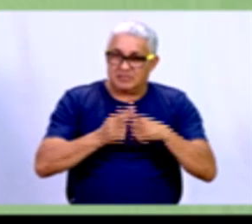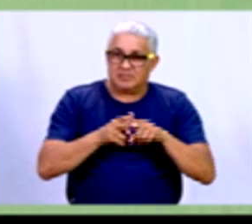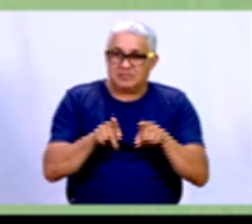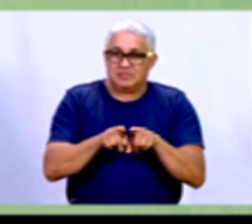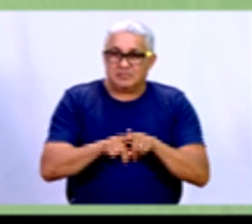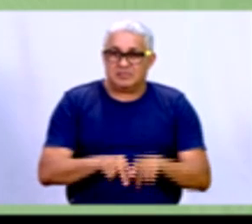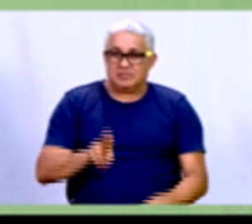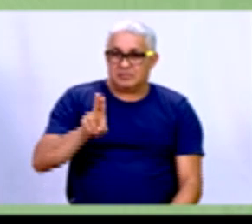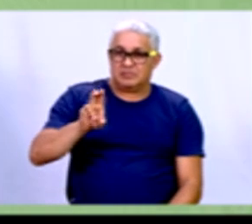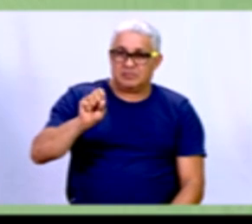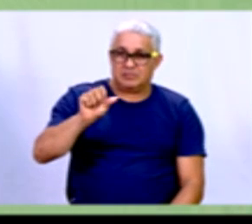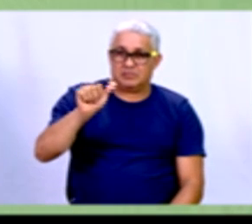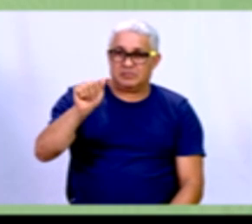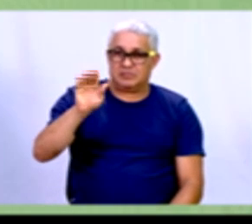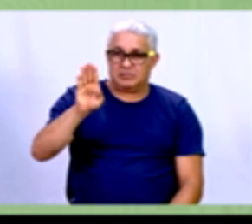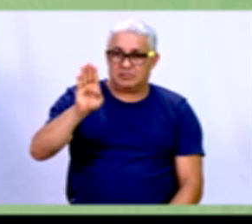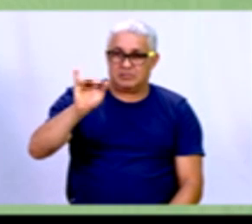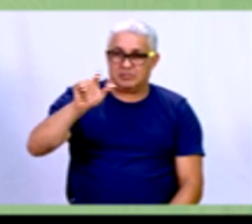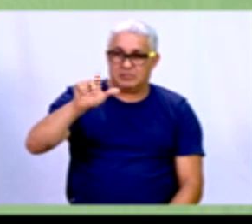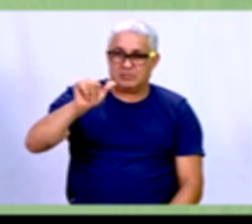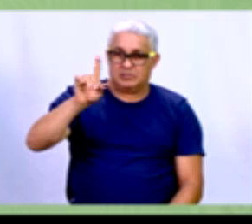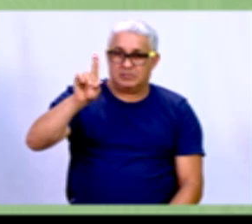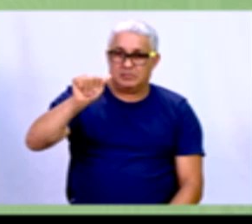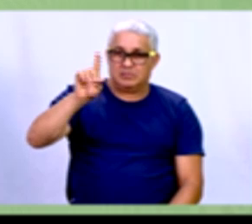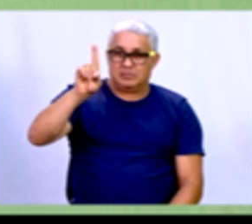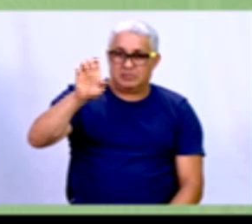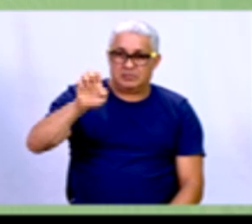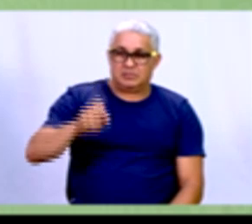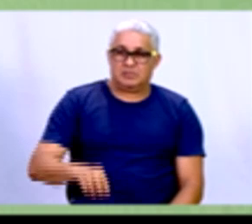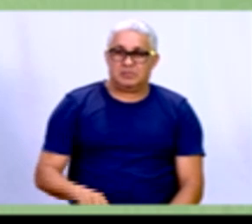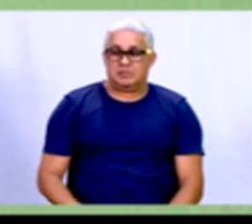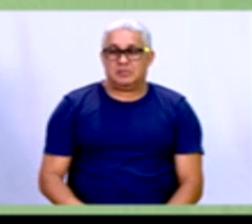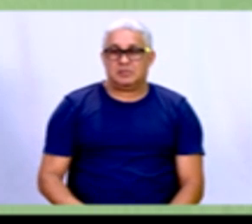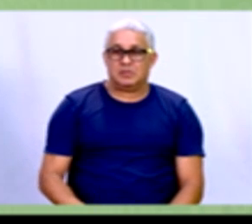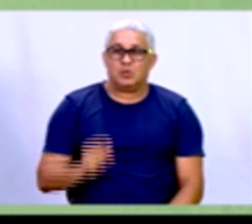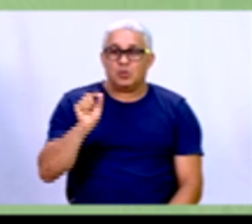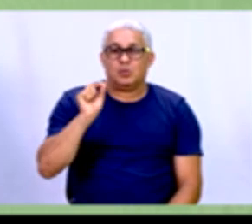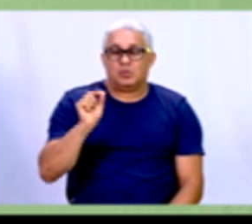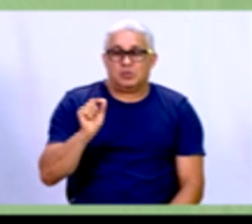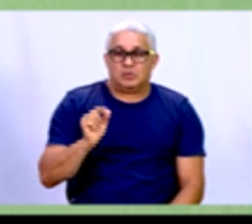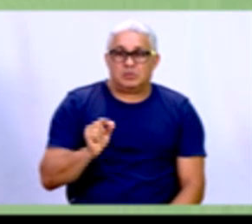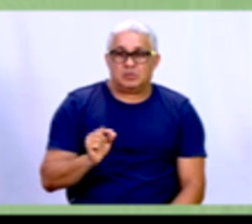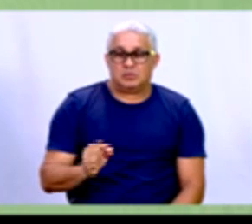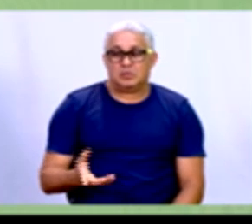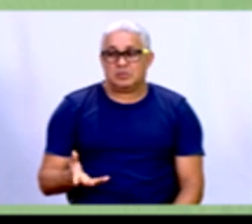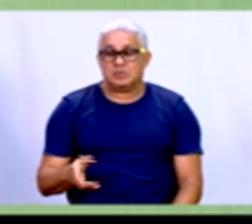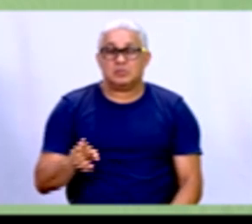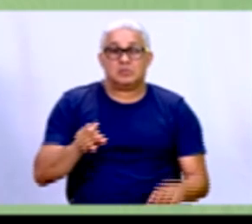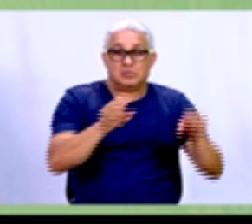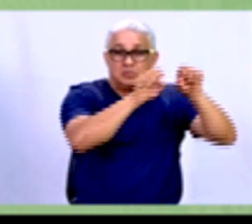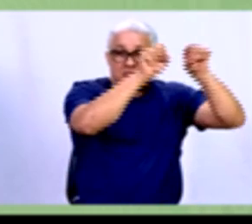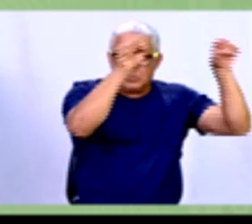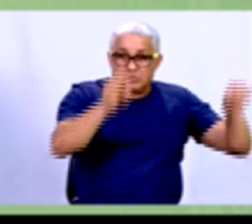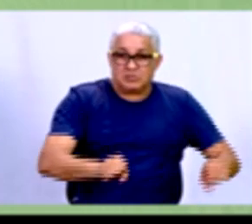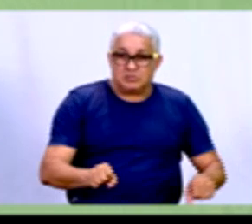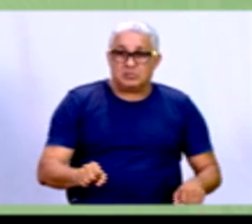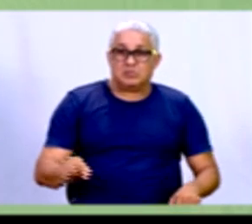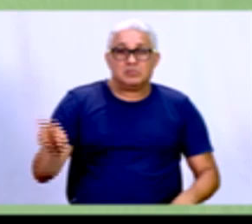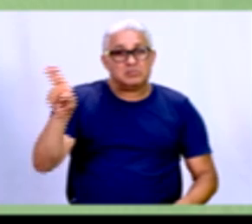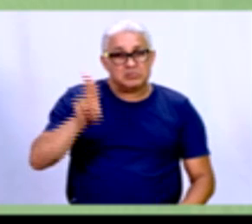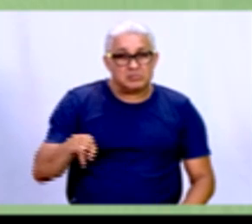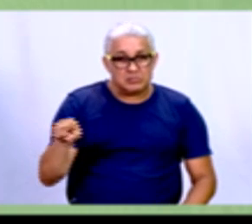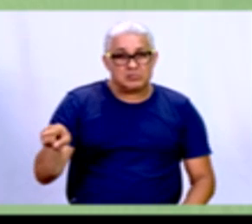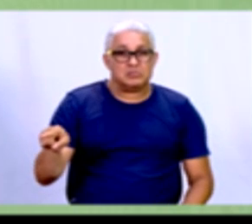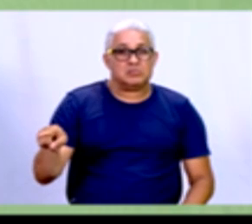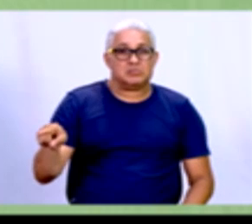Na usabilidade, a gente avalia se o sistema é útil para o usuário, se é fácil de ser